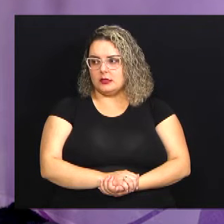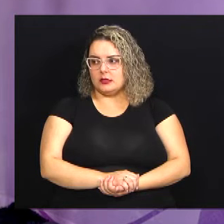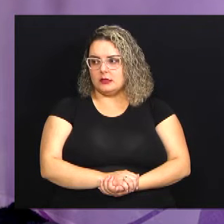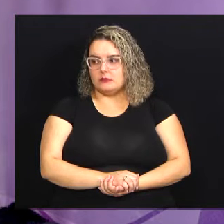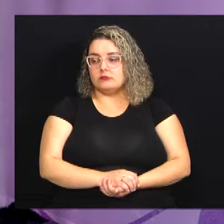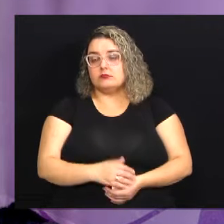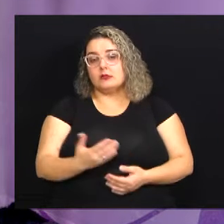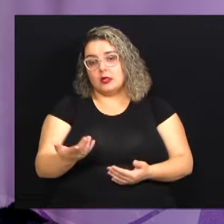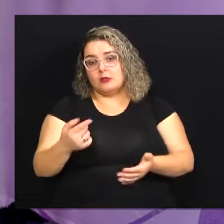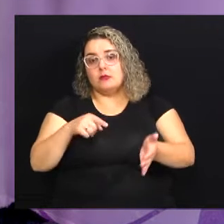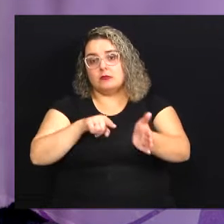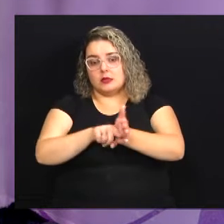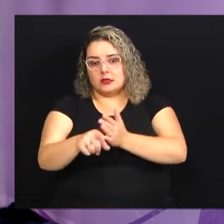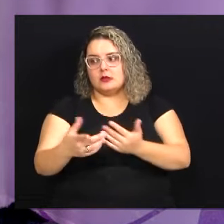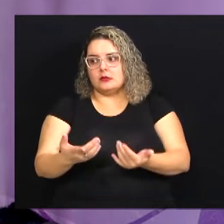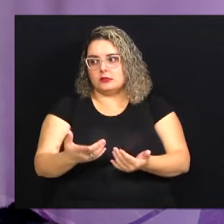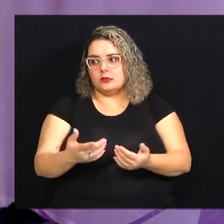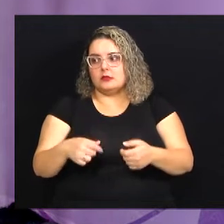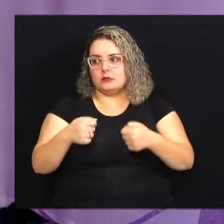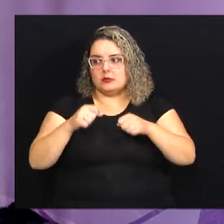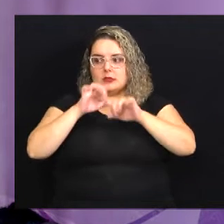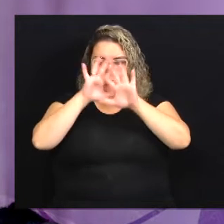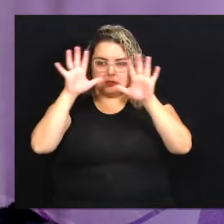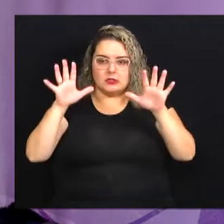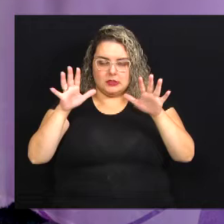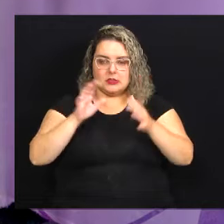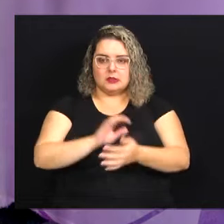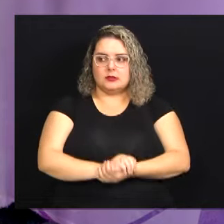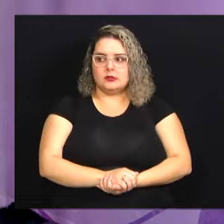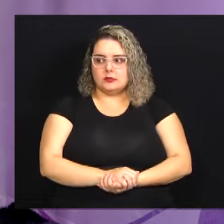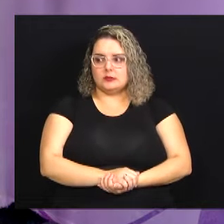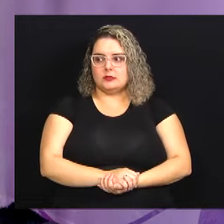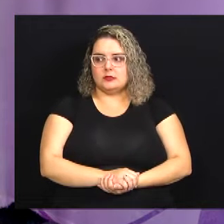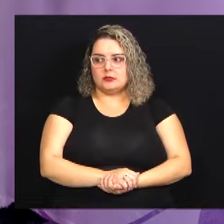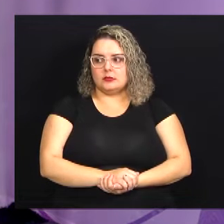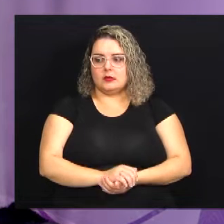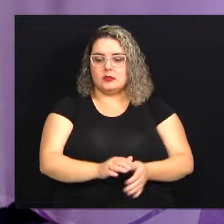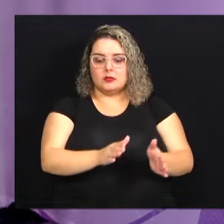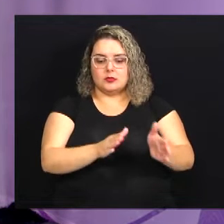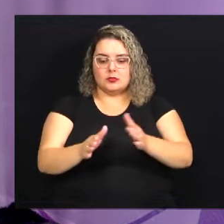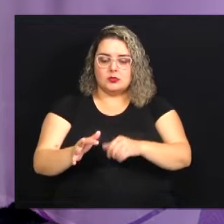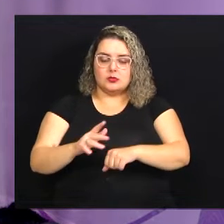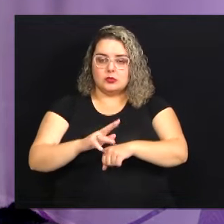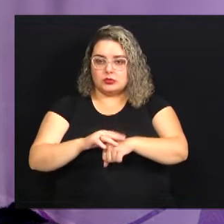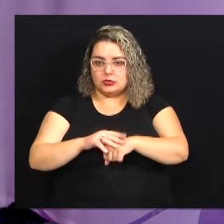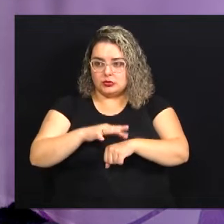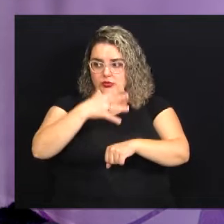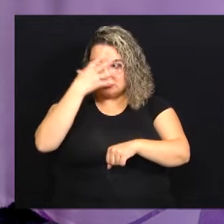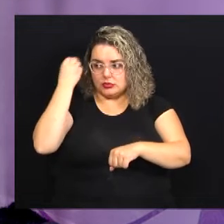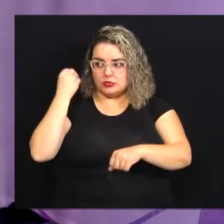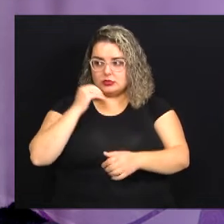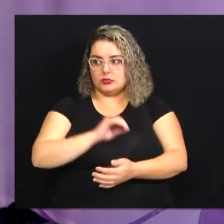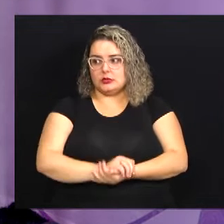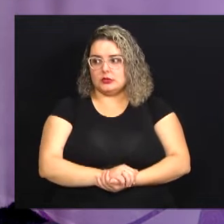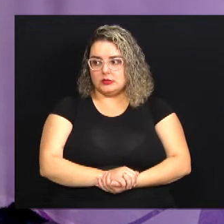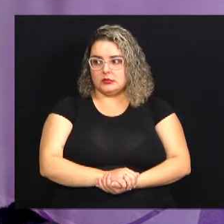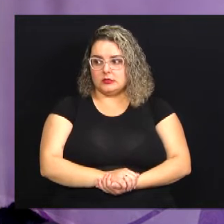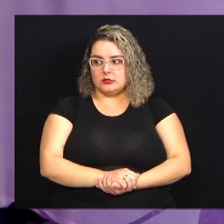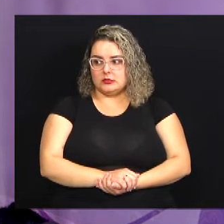isso é uma pergunta que a gente precisa esclarecer bem. Os quadros de Alzheimer que a